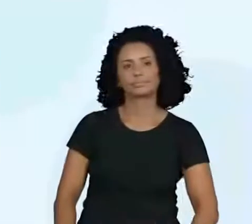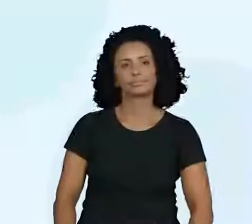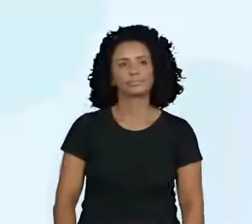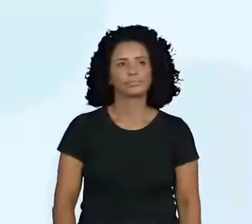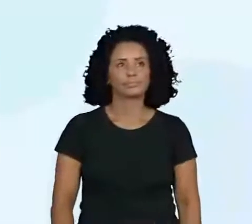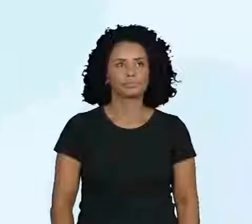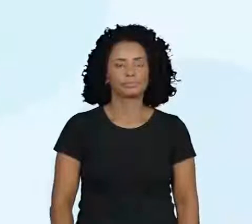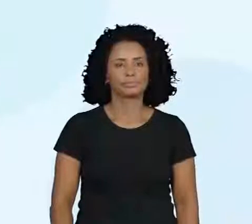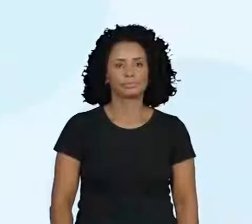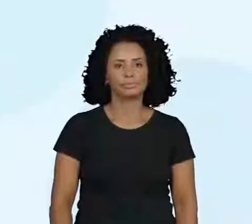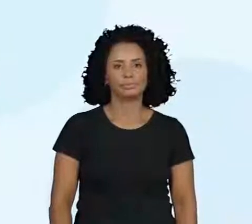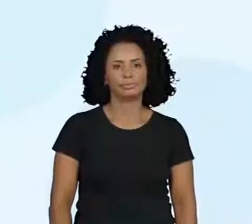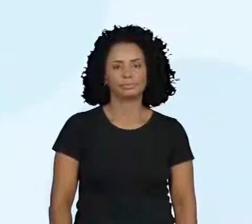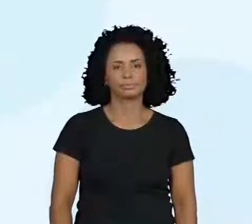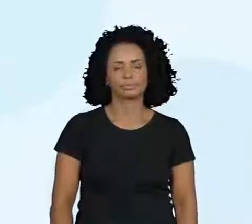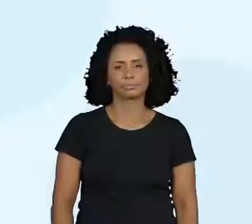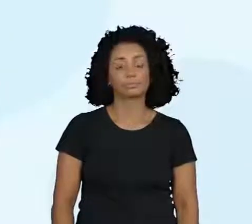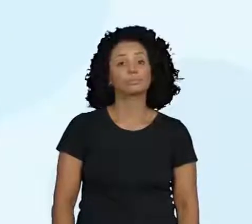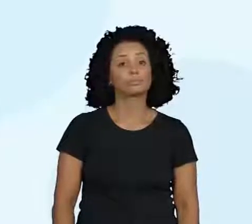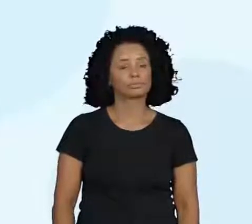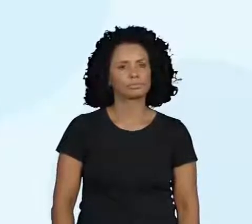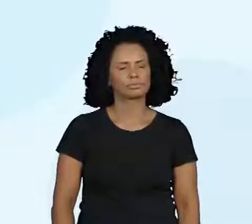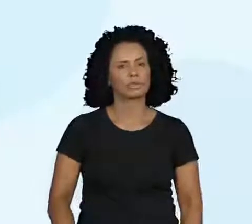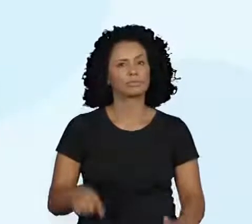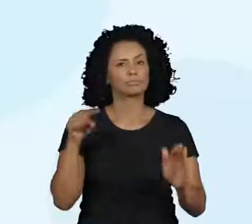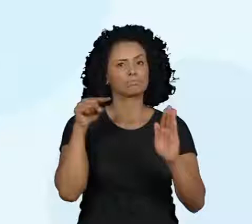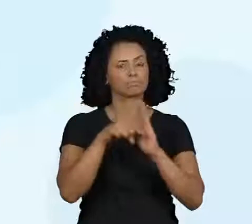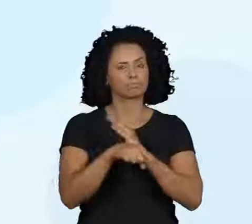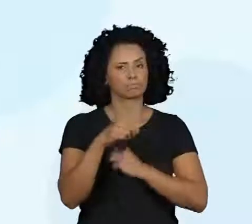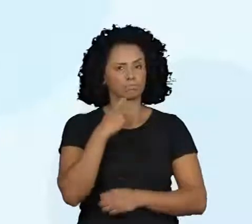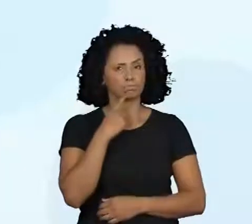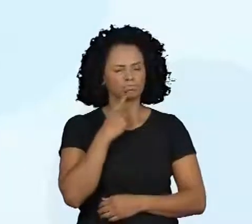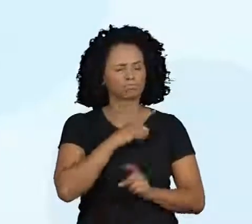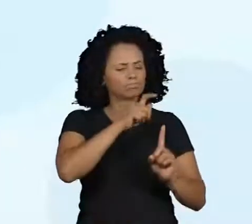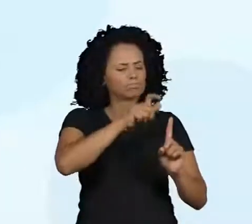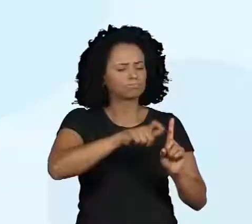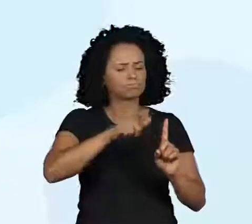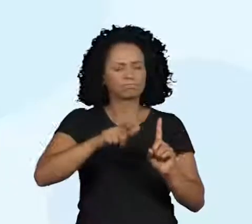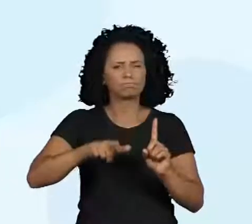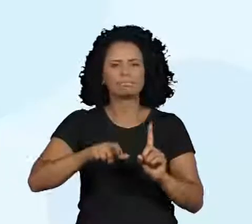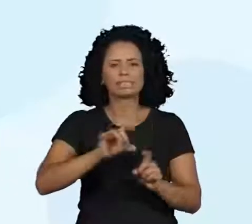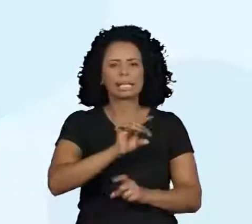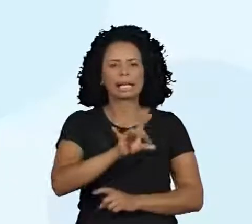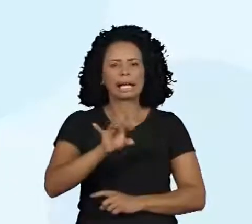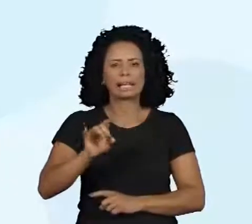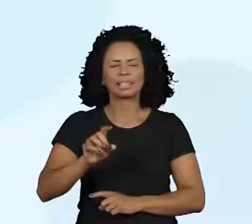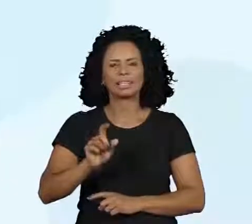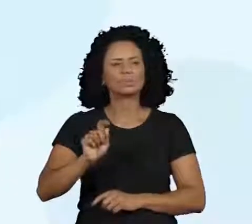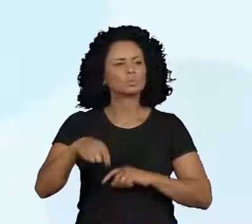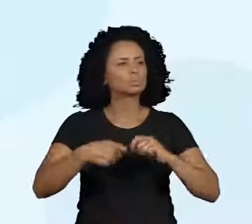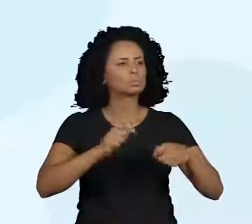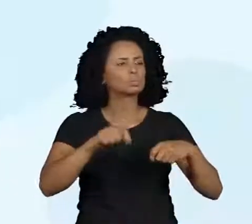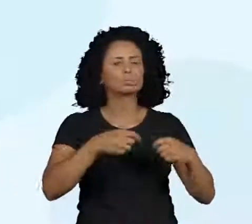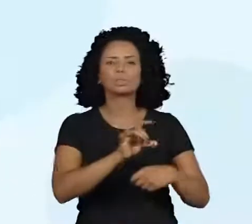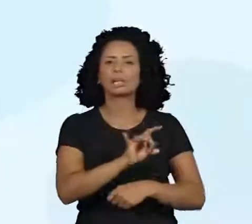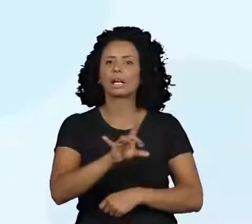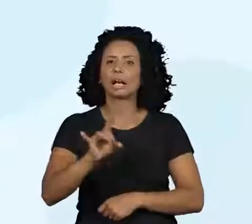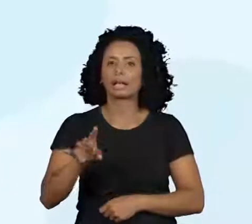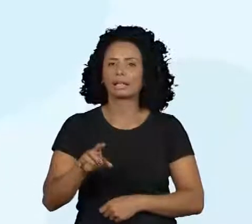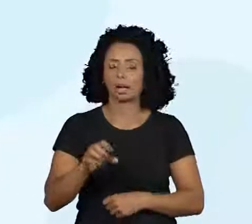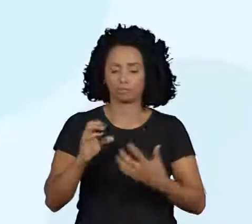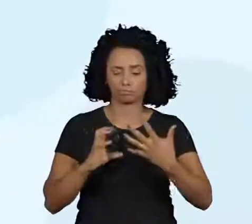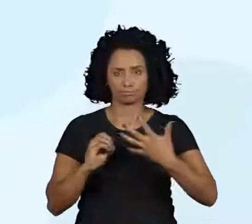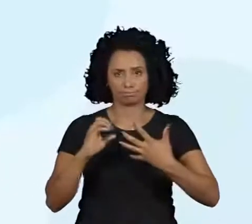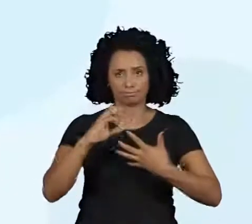só. Então, quem é quem na cadeia alimentar? Vou destacando a leitura. No